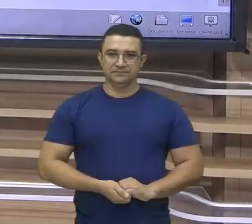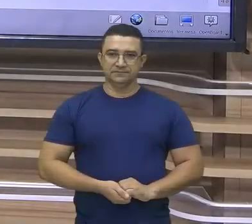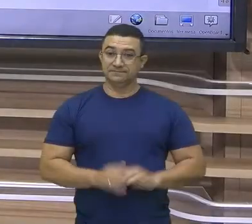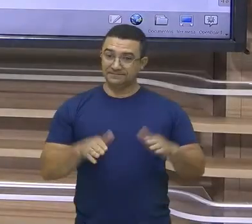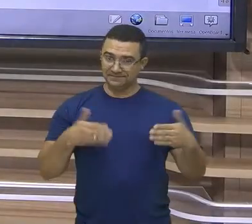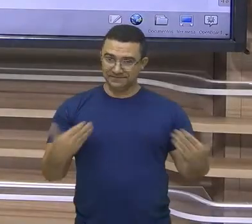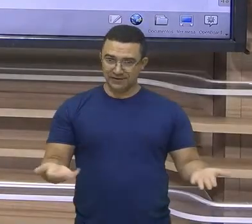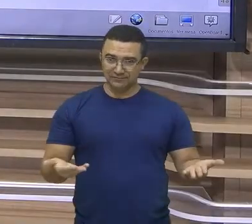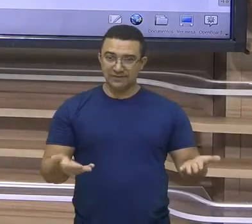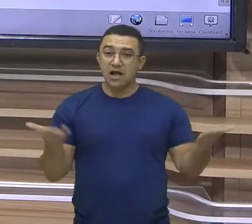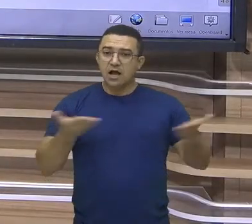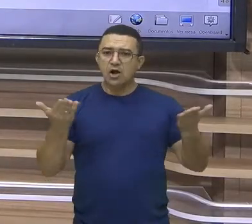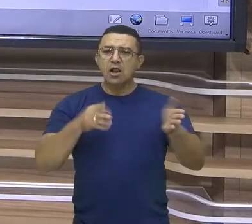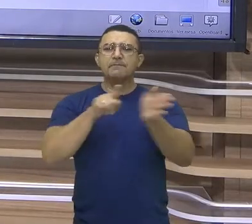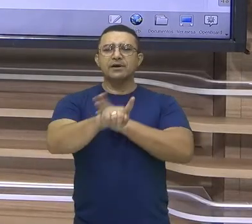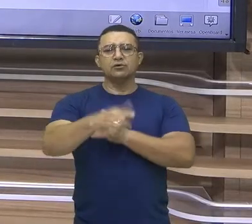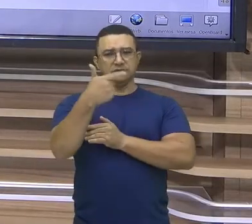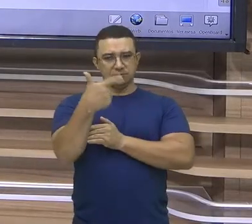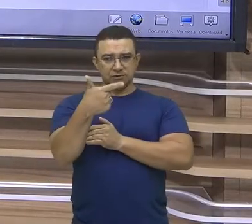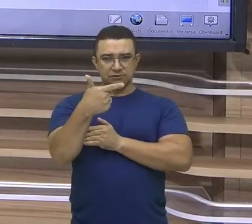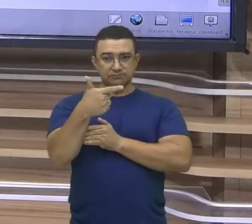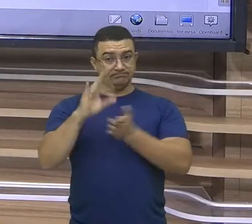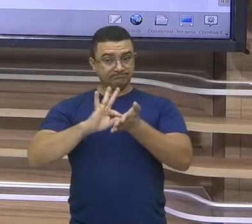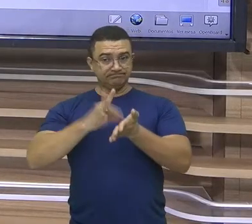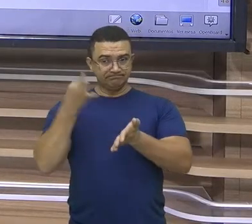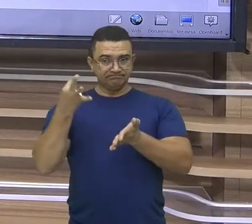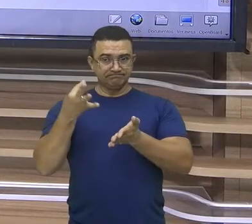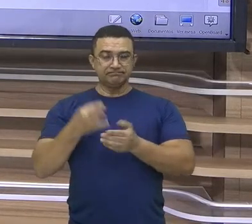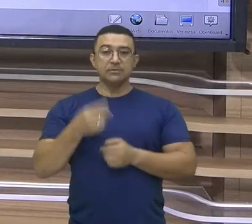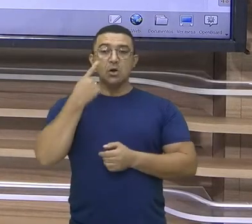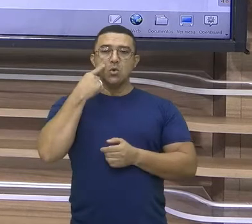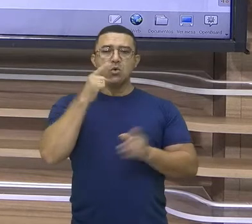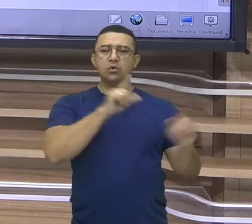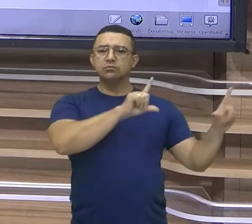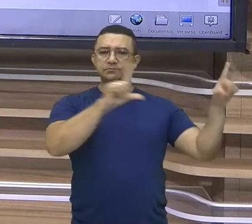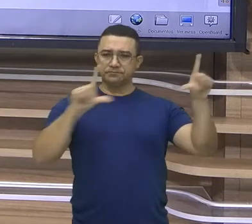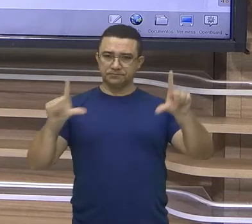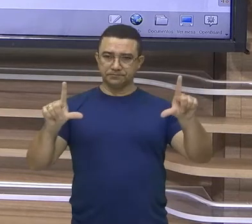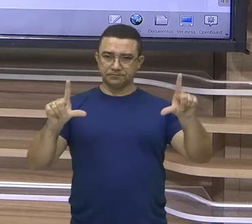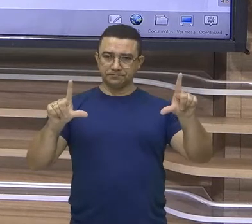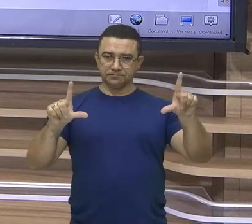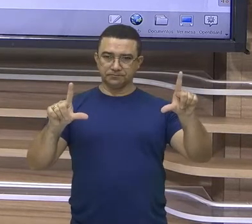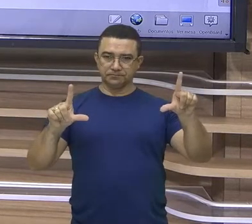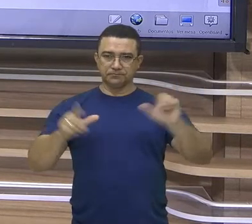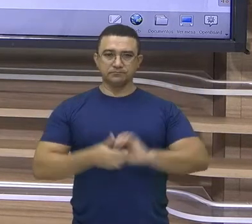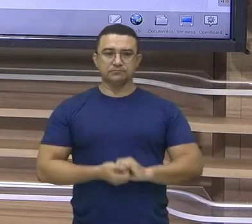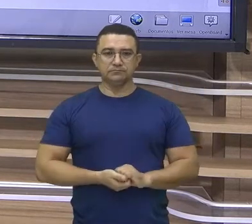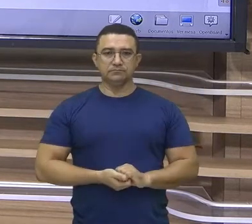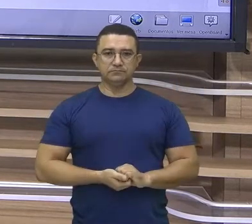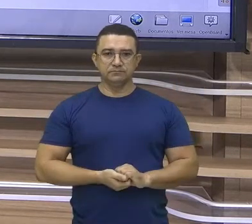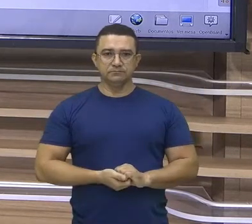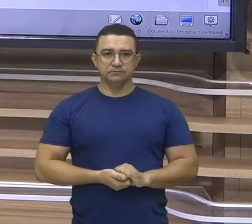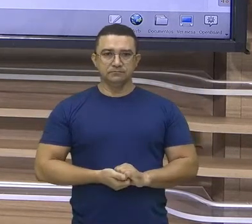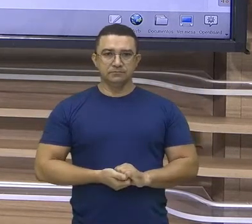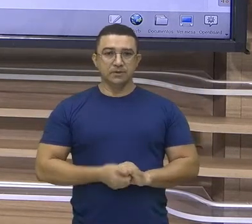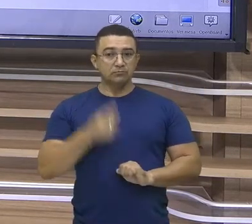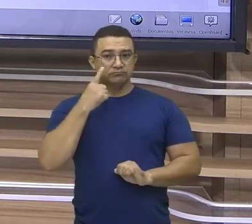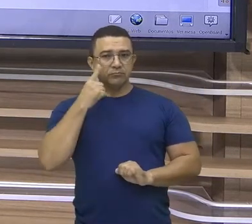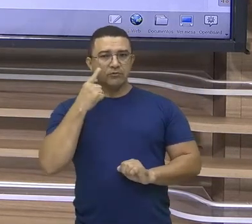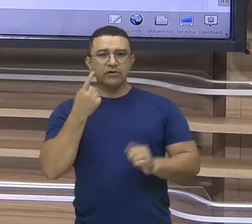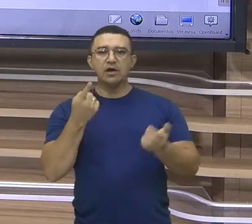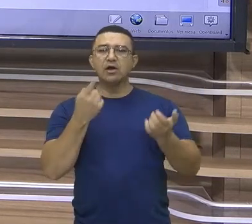Então, gente, vamos agora para a nossa segunda questão, né? Vamos dar uma olhadinha logo de cara na segunda questão, para a gente analisar algumas informações dela? Depois a gente